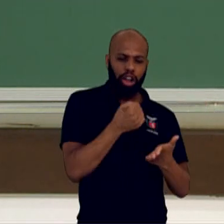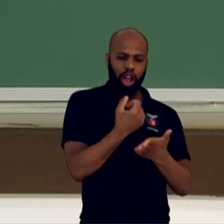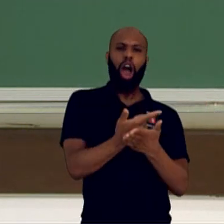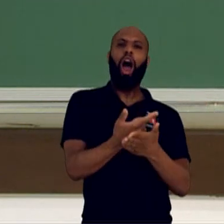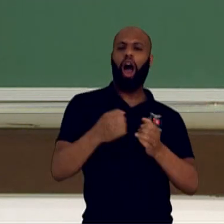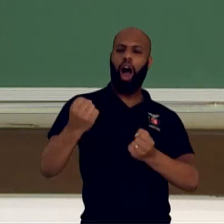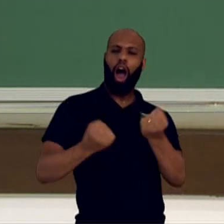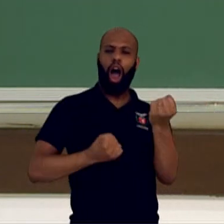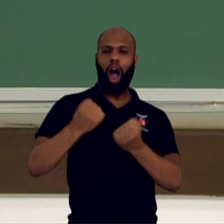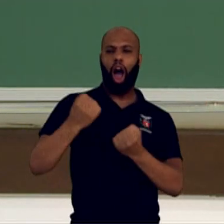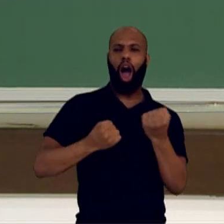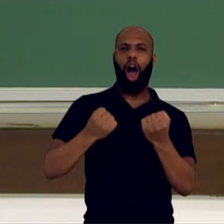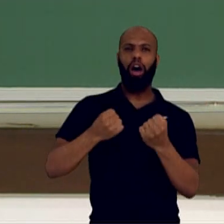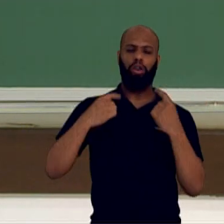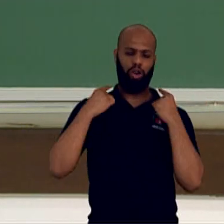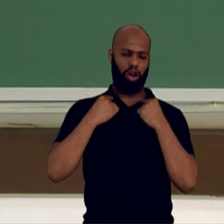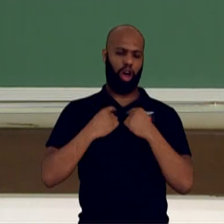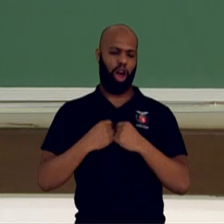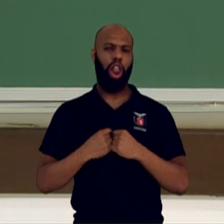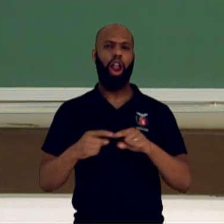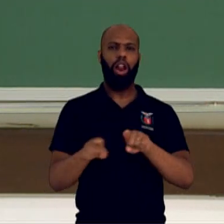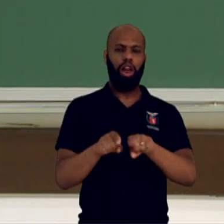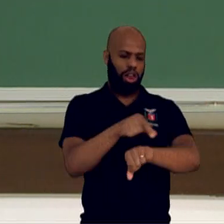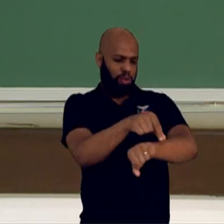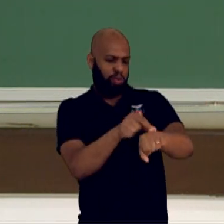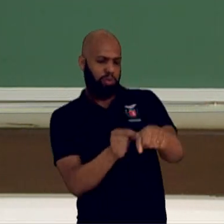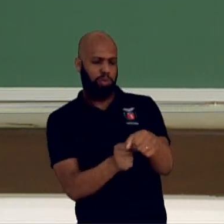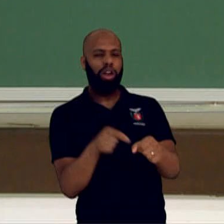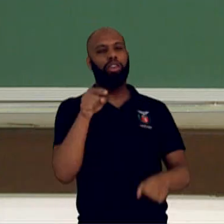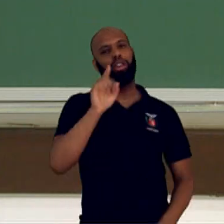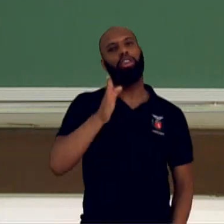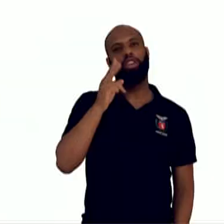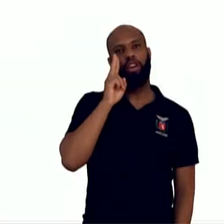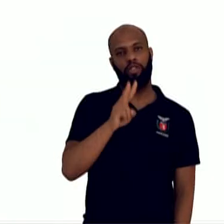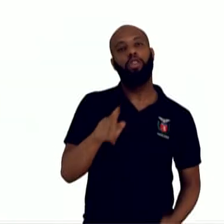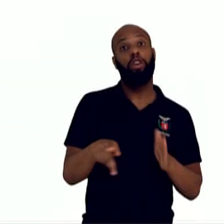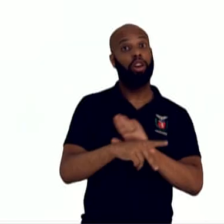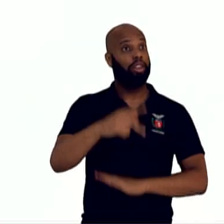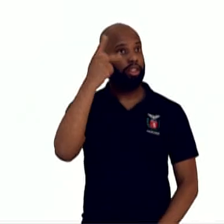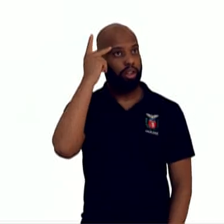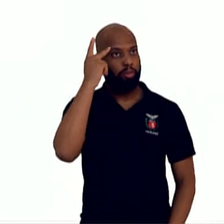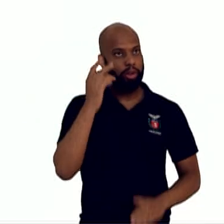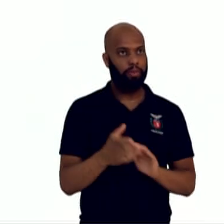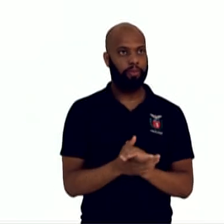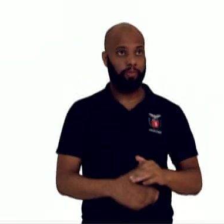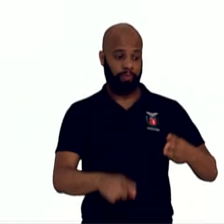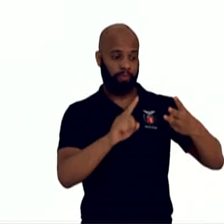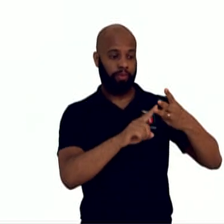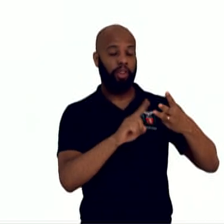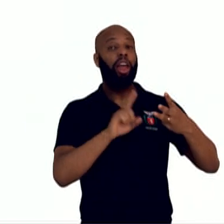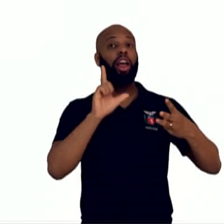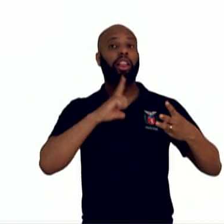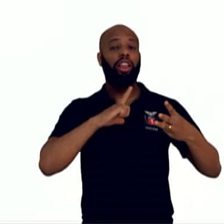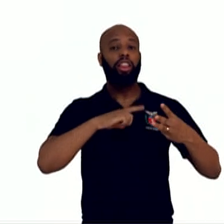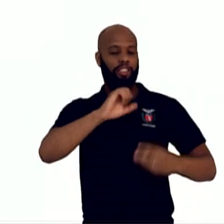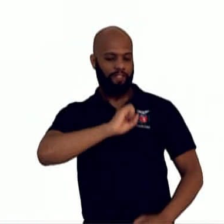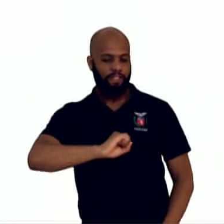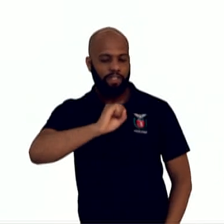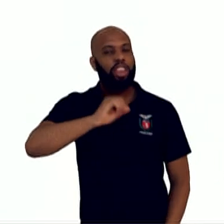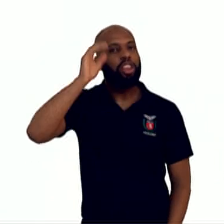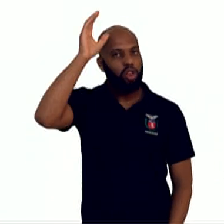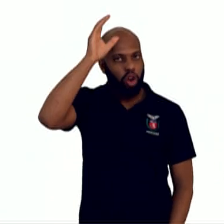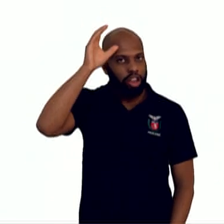carrões, mostrar as joias, essas coisas que vocês já devem ter visto. E aí nós temos o funk consciente,